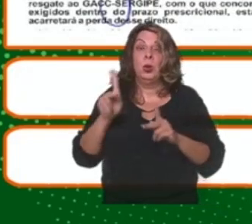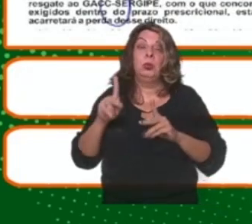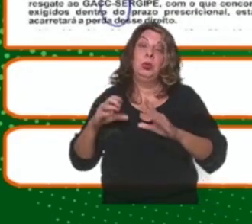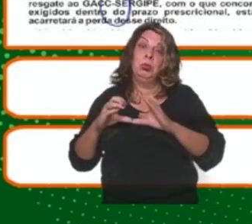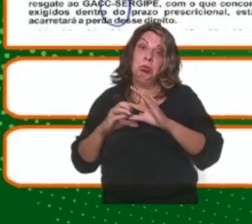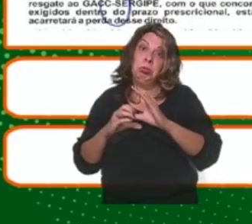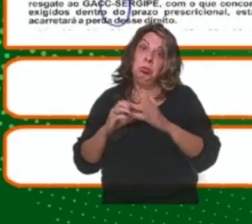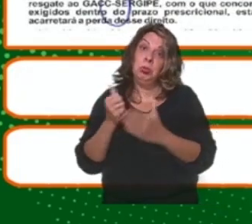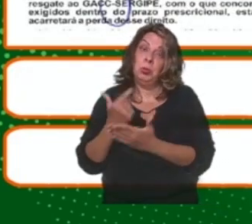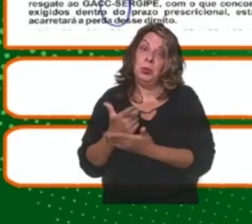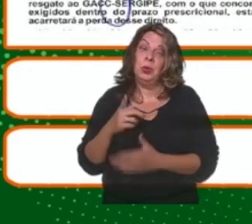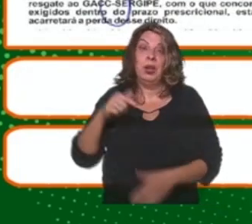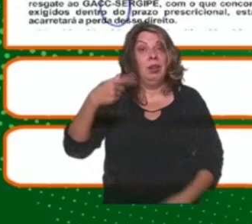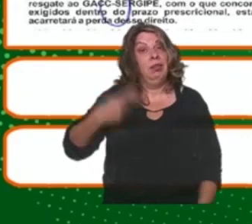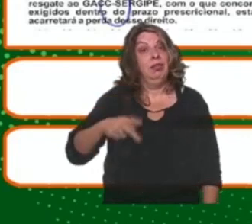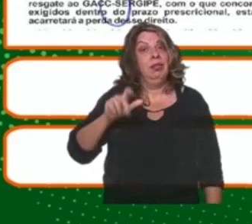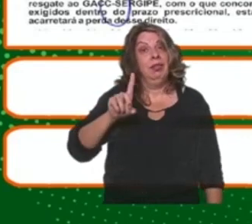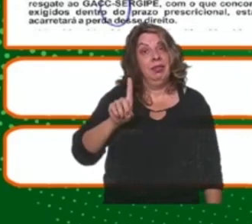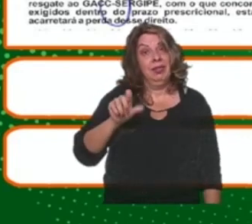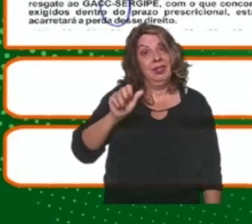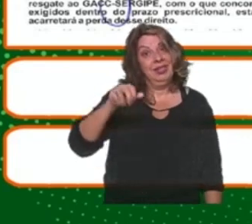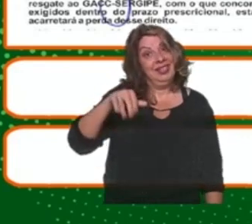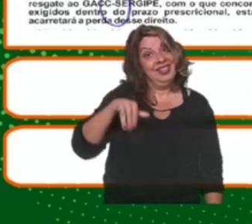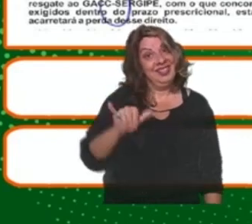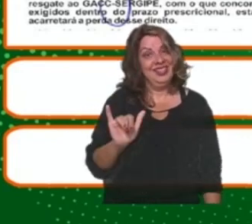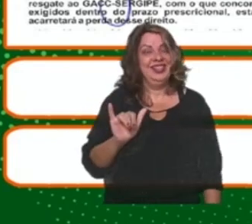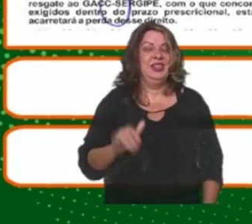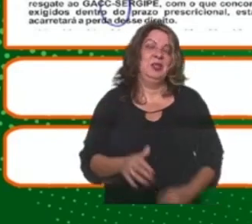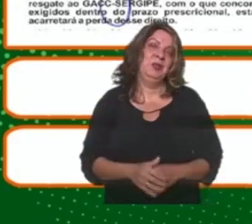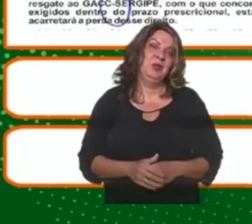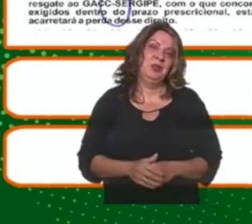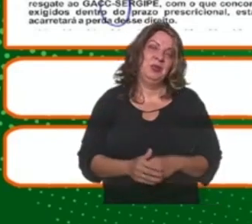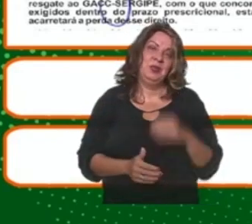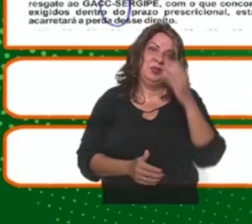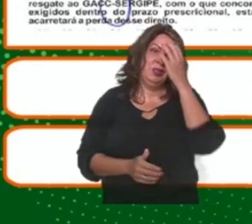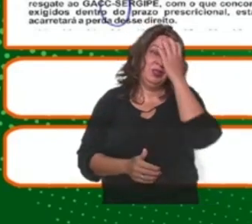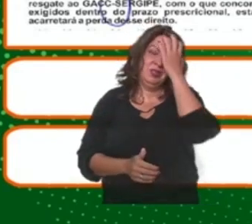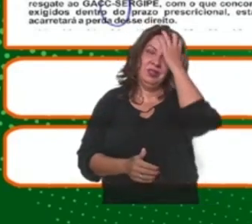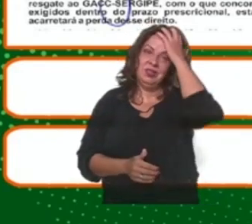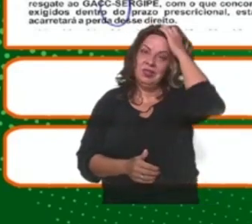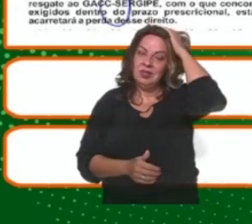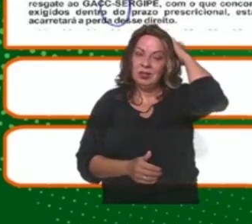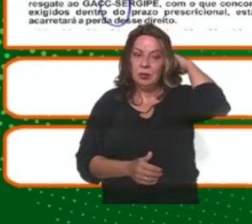Dani. Oh, olha que bacana, parabéns. Já tem um para anunciar,